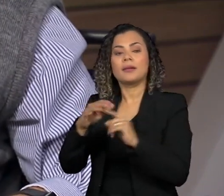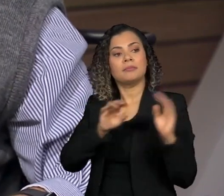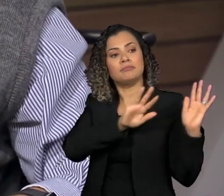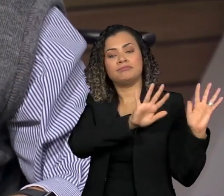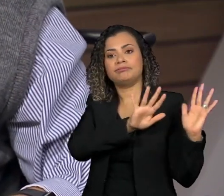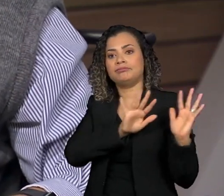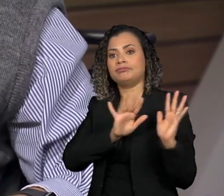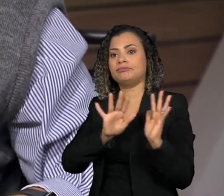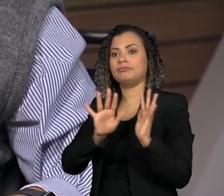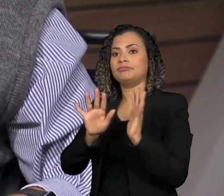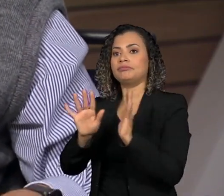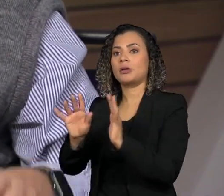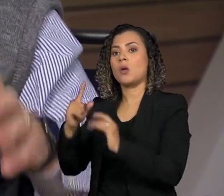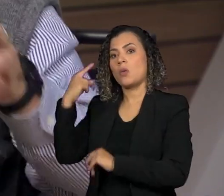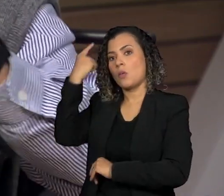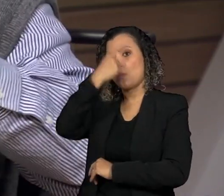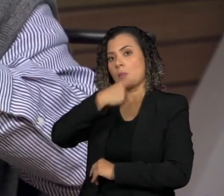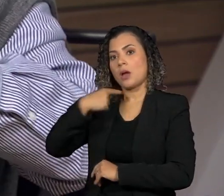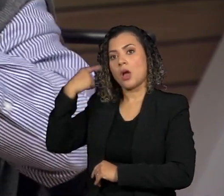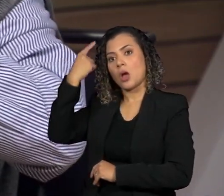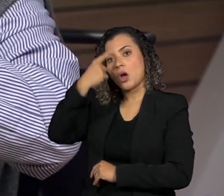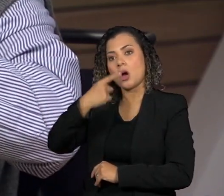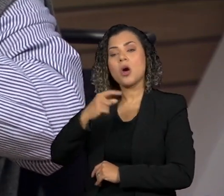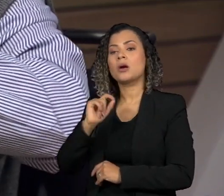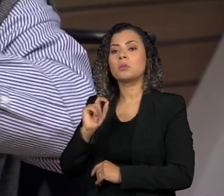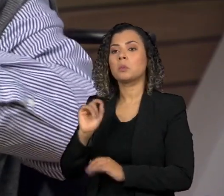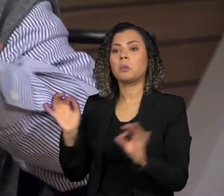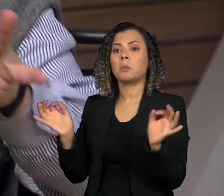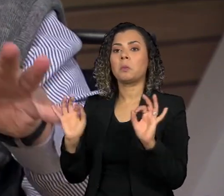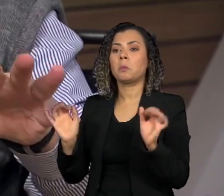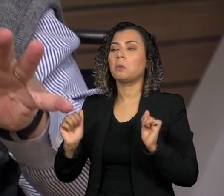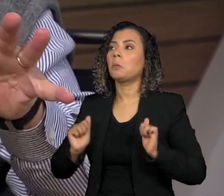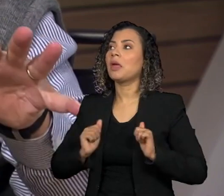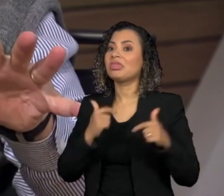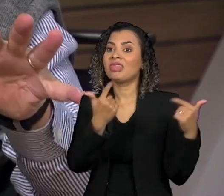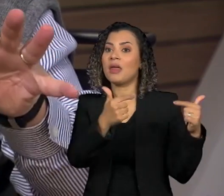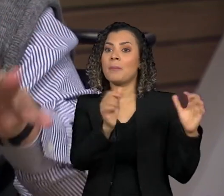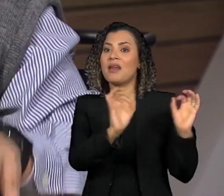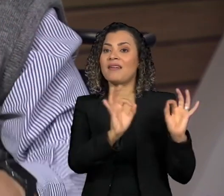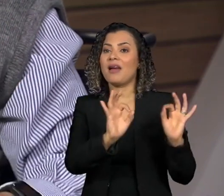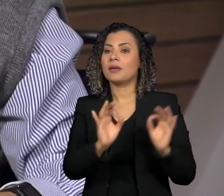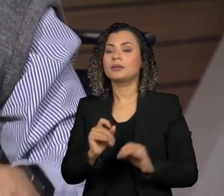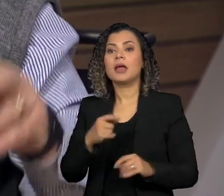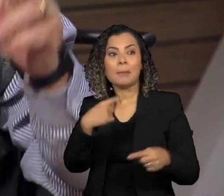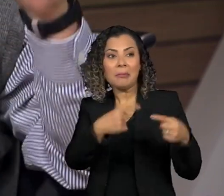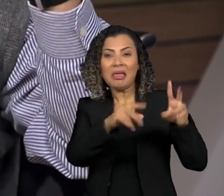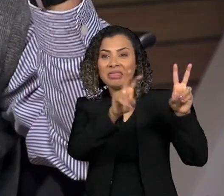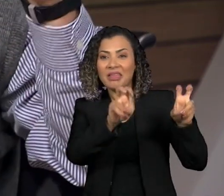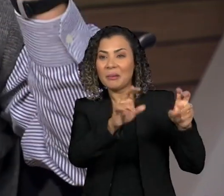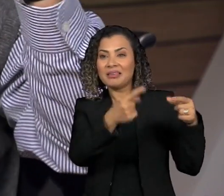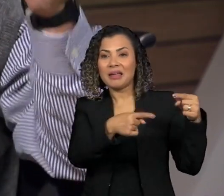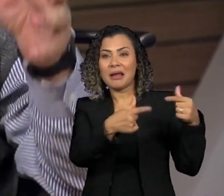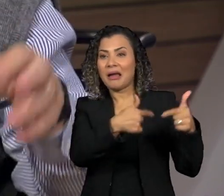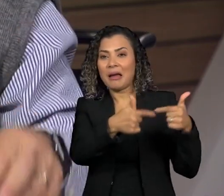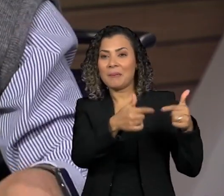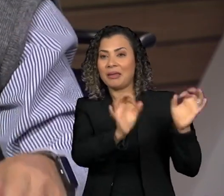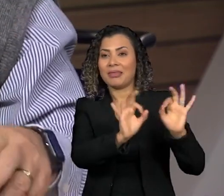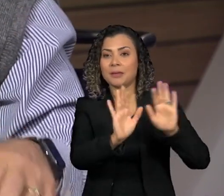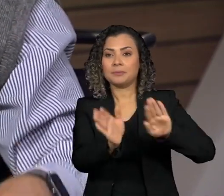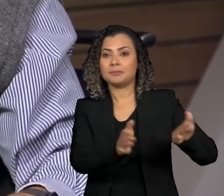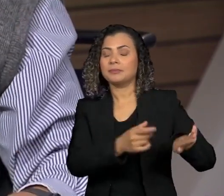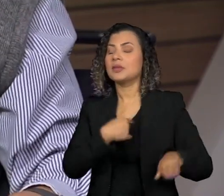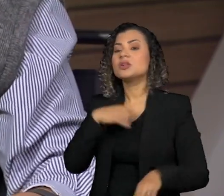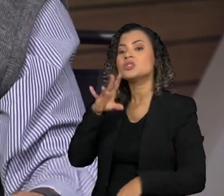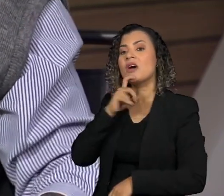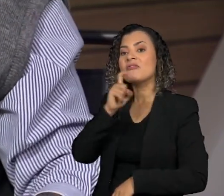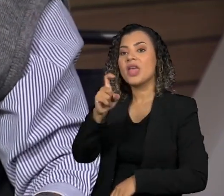vão passar 1 hora lá sem carga nenhuma de trabalho, proibido de discutir trabalho. Eles têm que olhar aquilo ali, tem